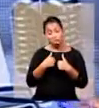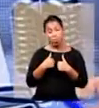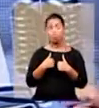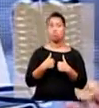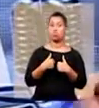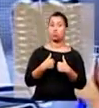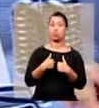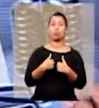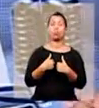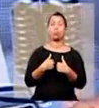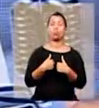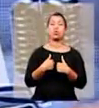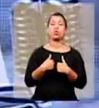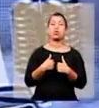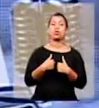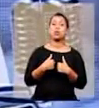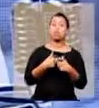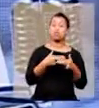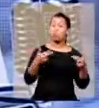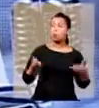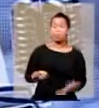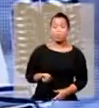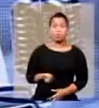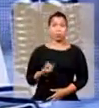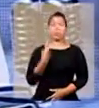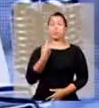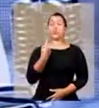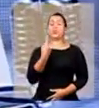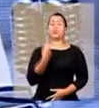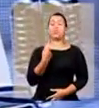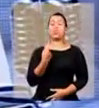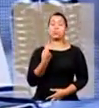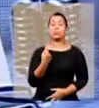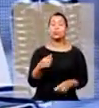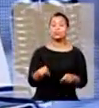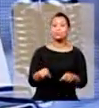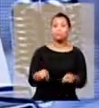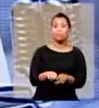mas, assim, me trouxe muita emoção, porque